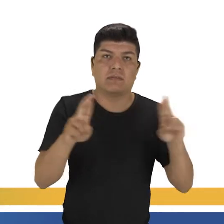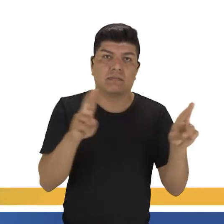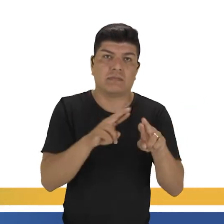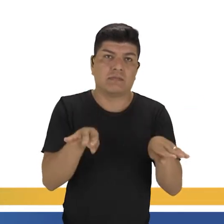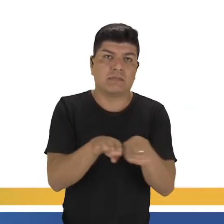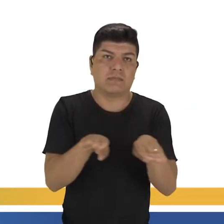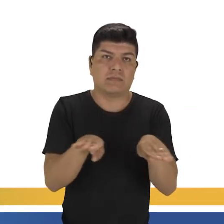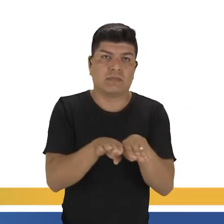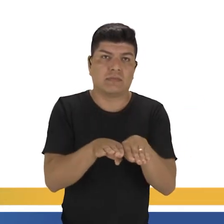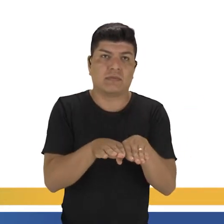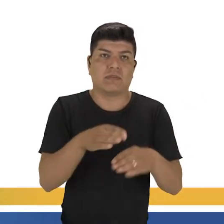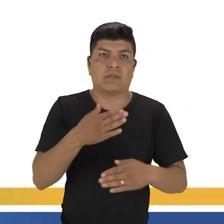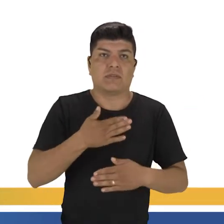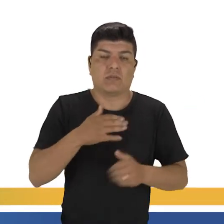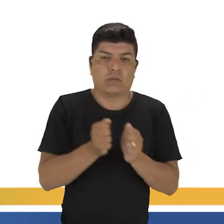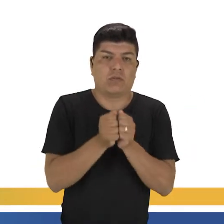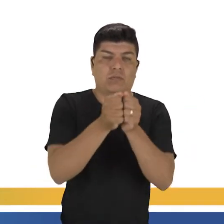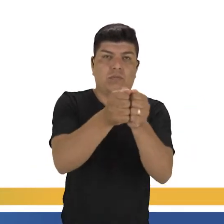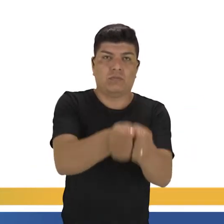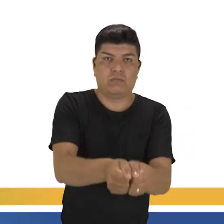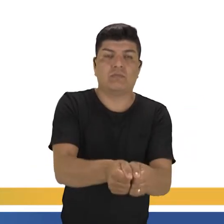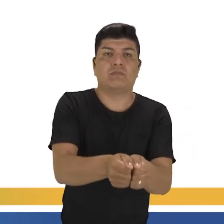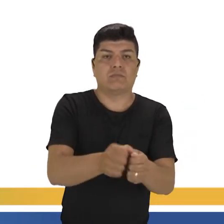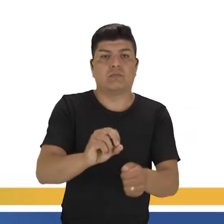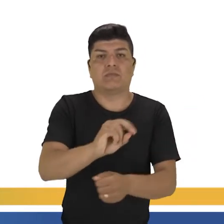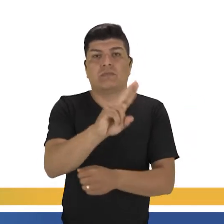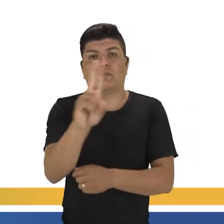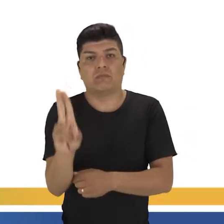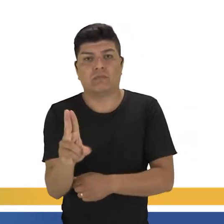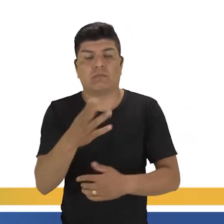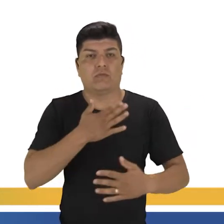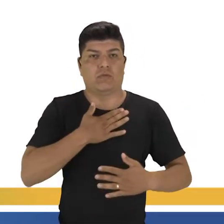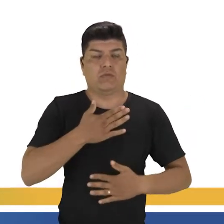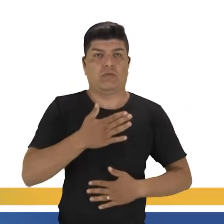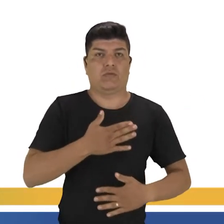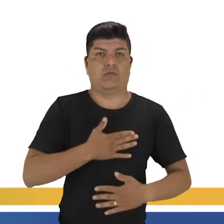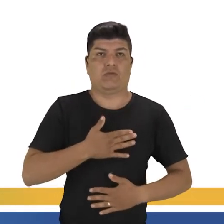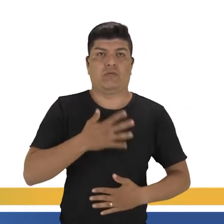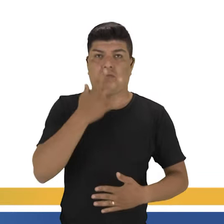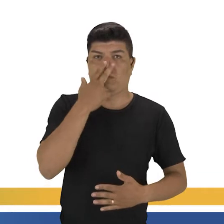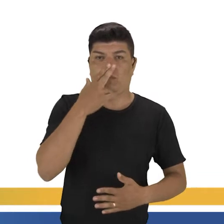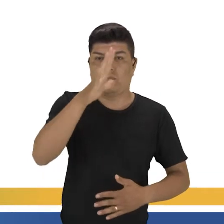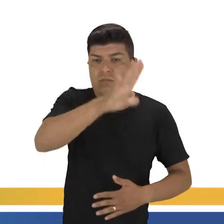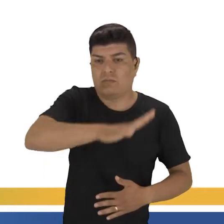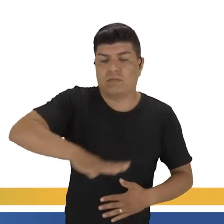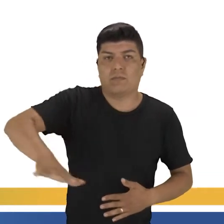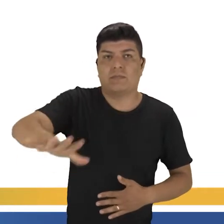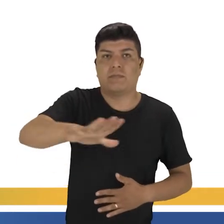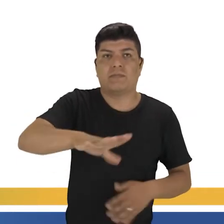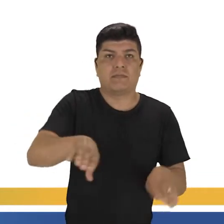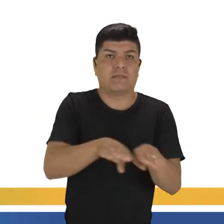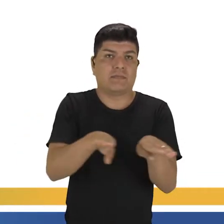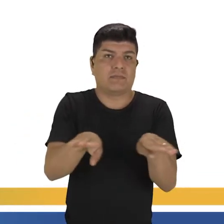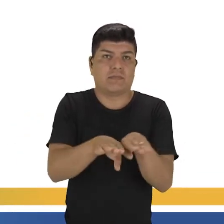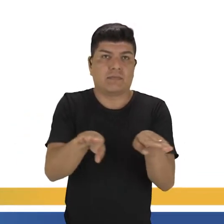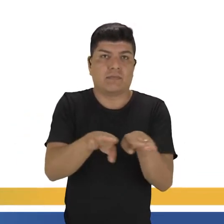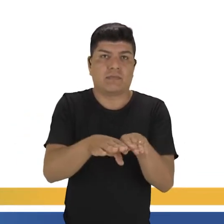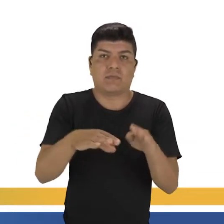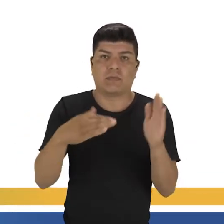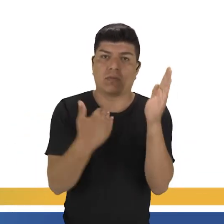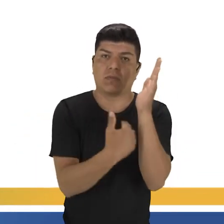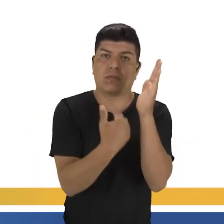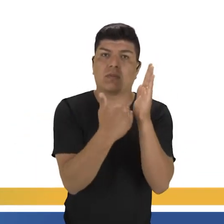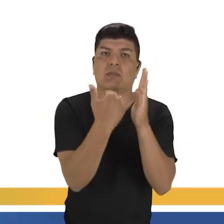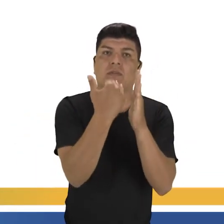relacionamentos, que são os corpos juntos em cena, ou um relacionamento do corpo em si como espaço, e também os